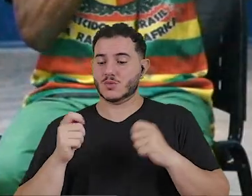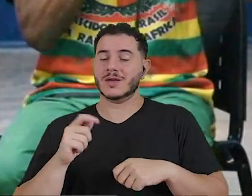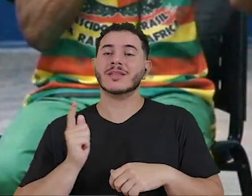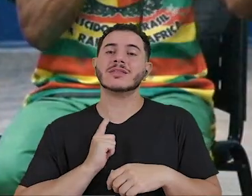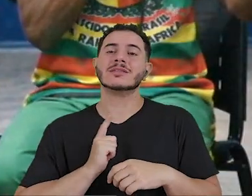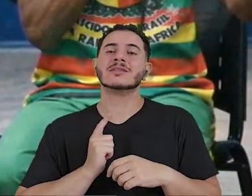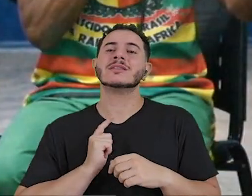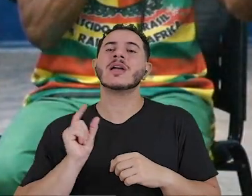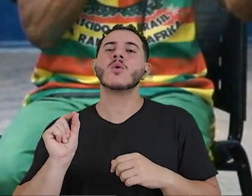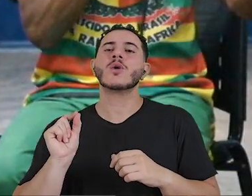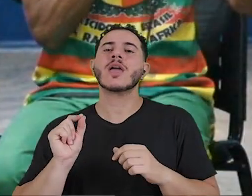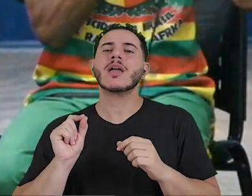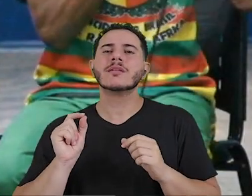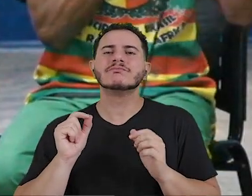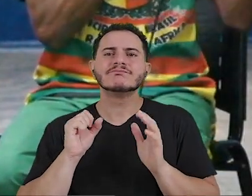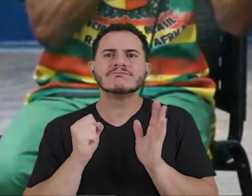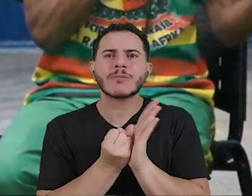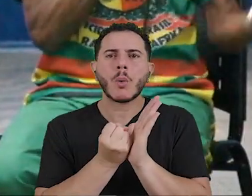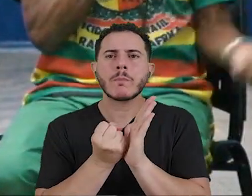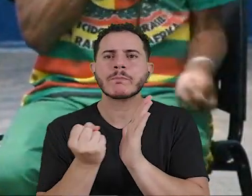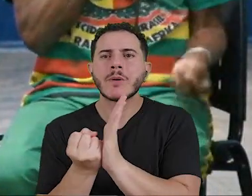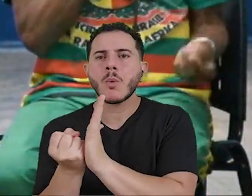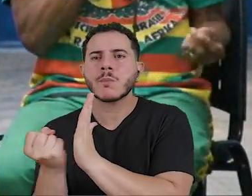Marcação, do antigo, viu?